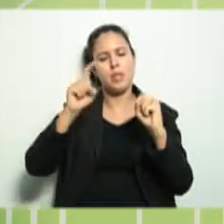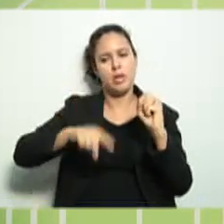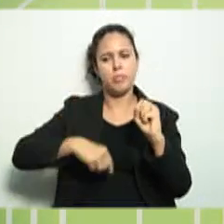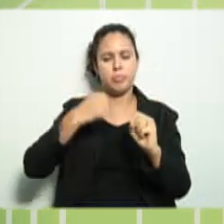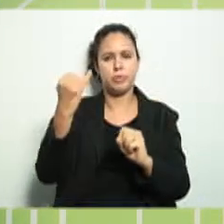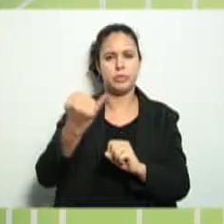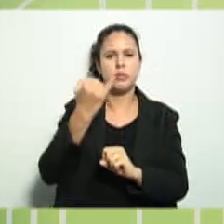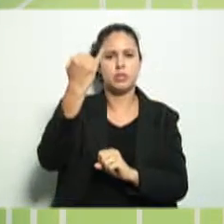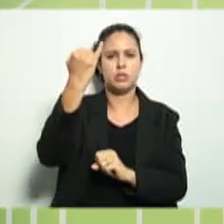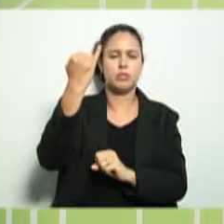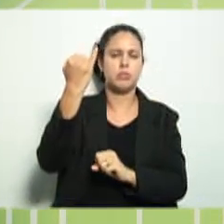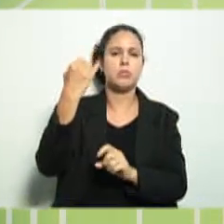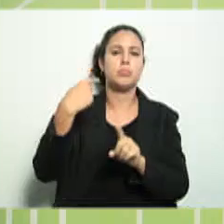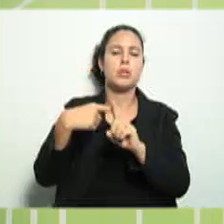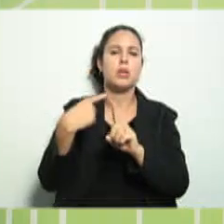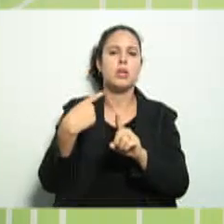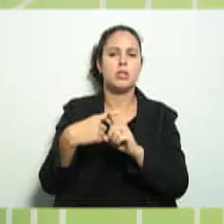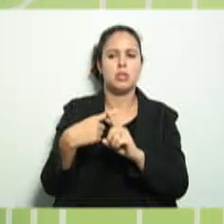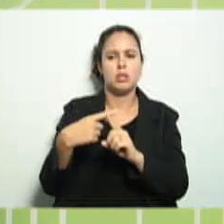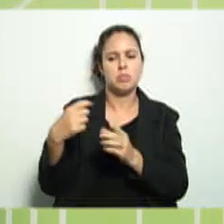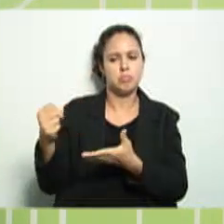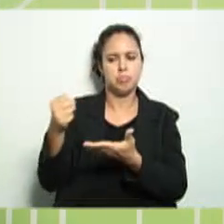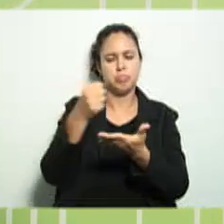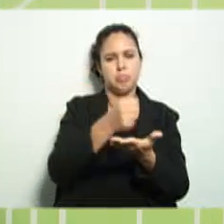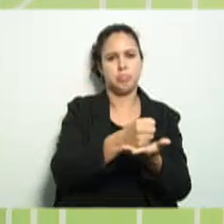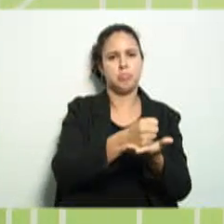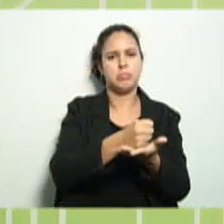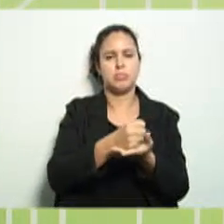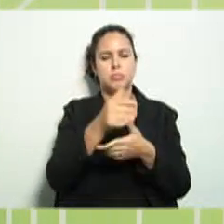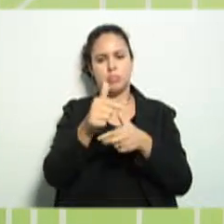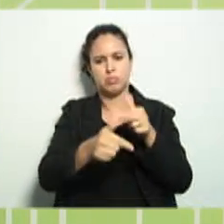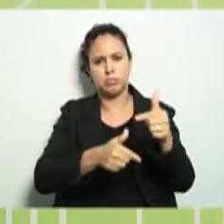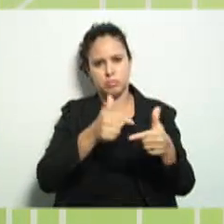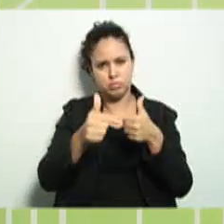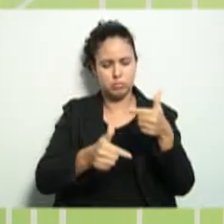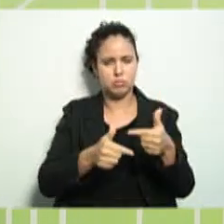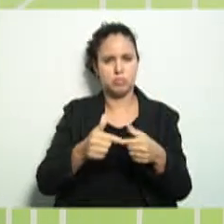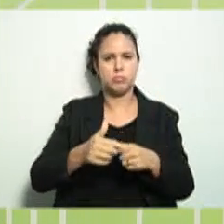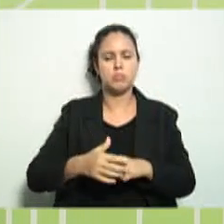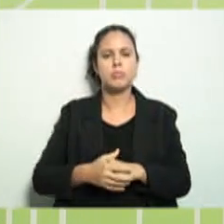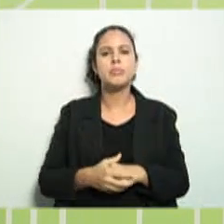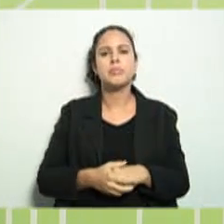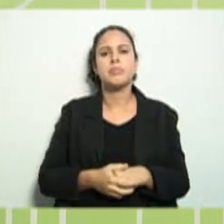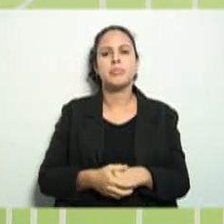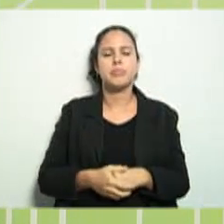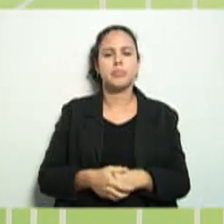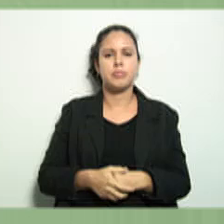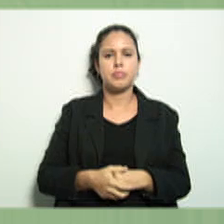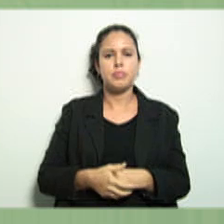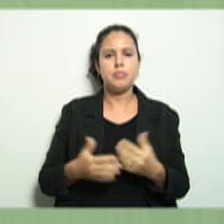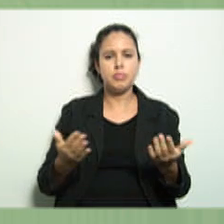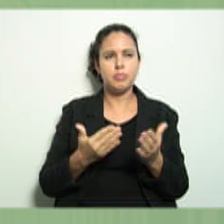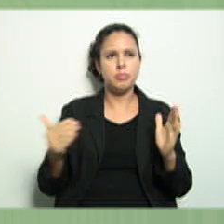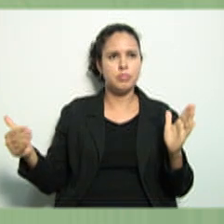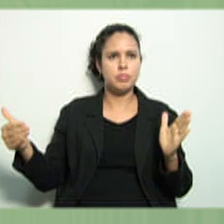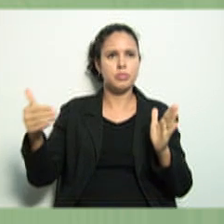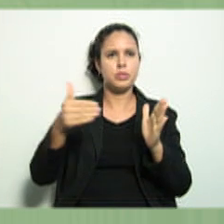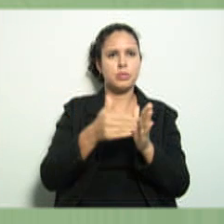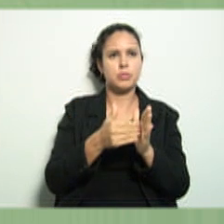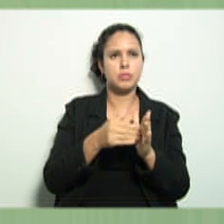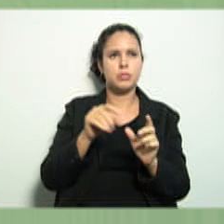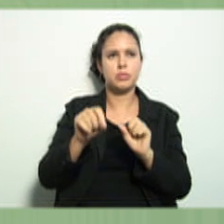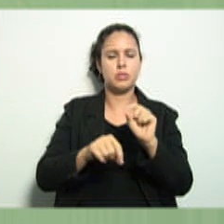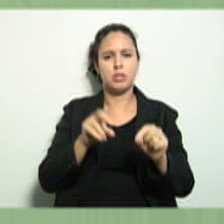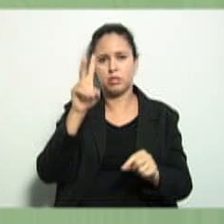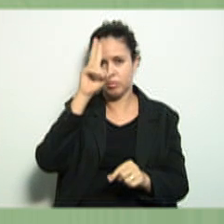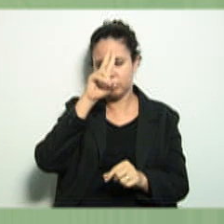importante para a geração de emprego e para o desenvolvimento regional do estado. Bem, vou concluir aqui lembrando sobre